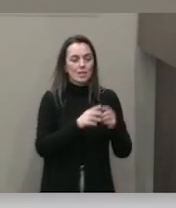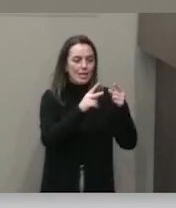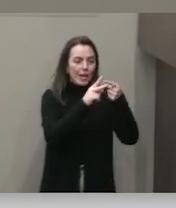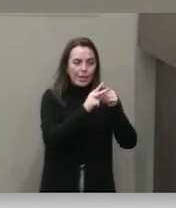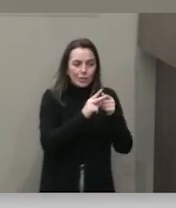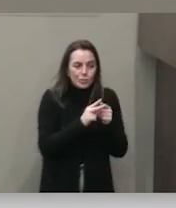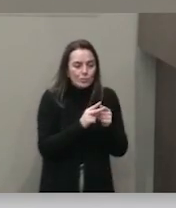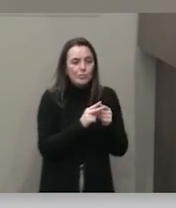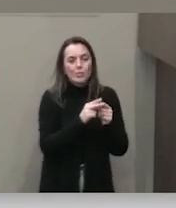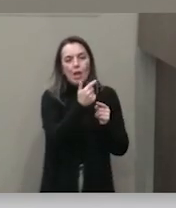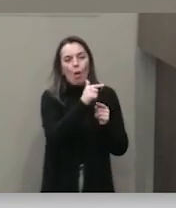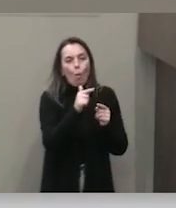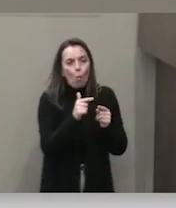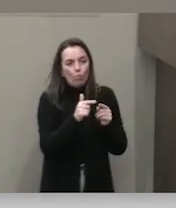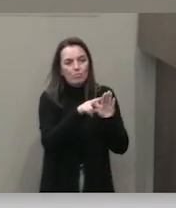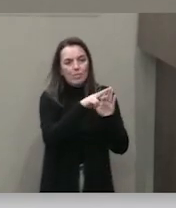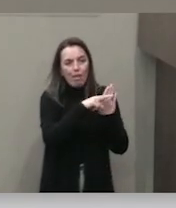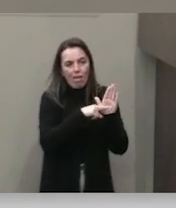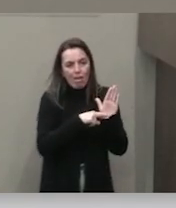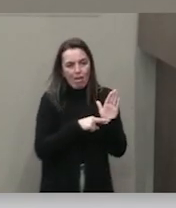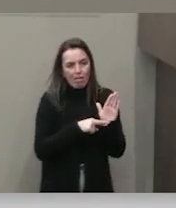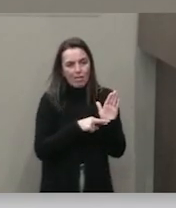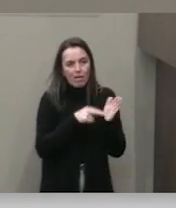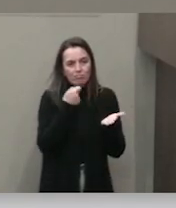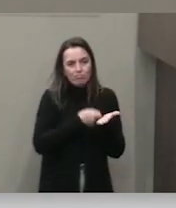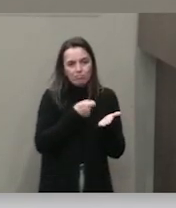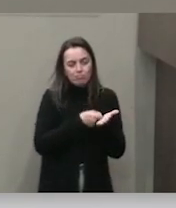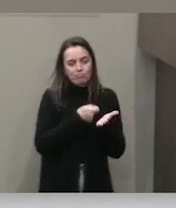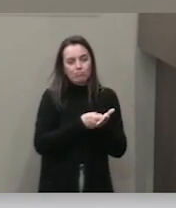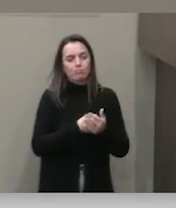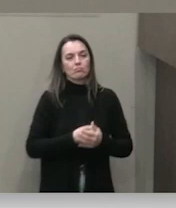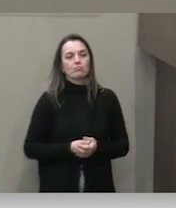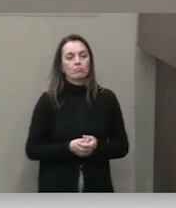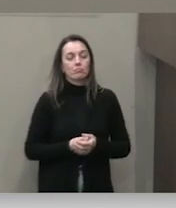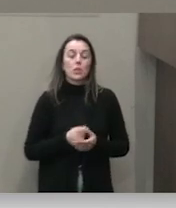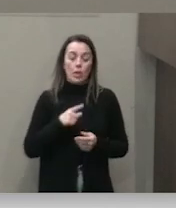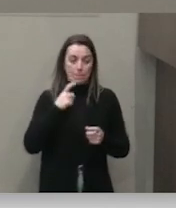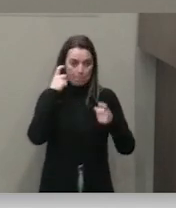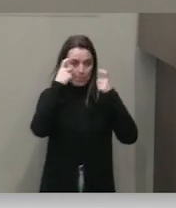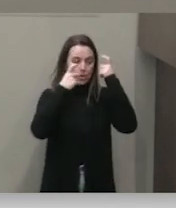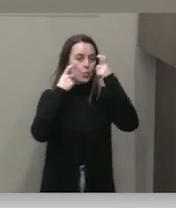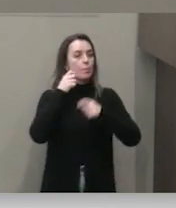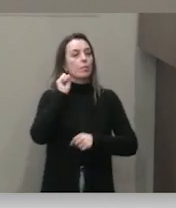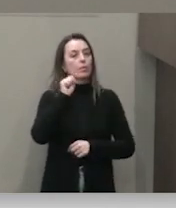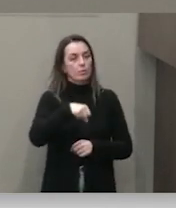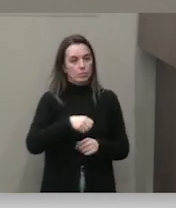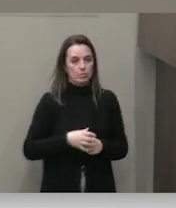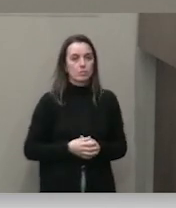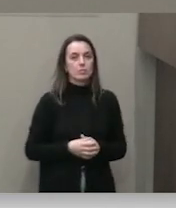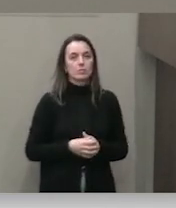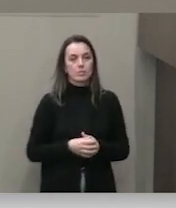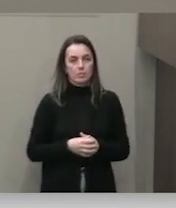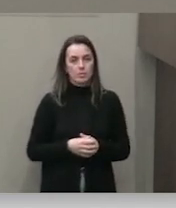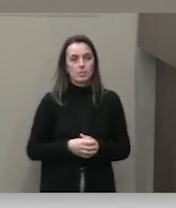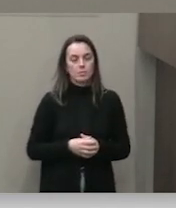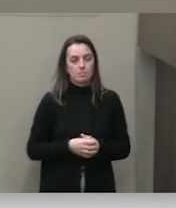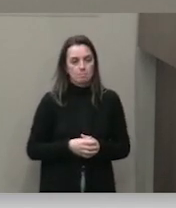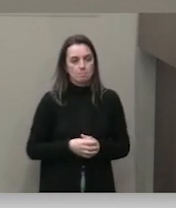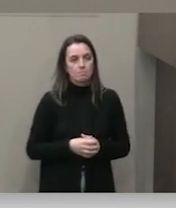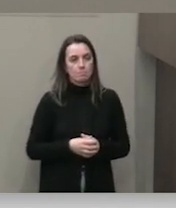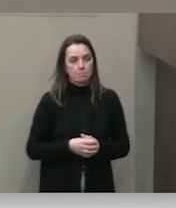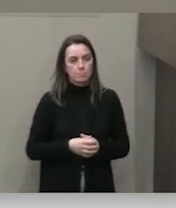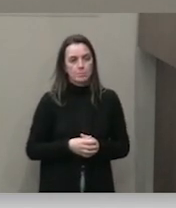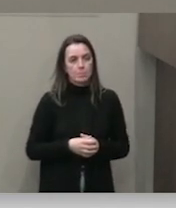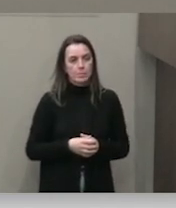outras obrigatoriedades, no caso. Então, assim, preocupa bastante essa questão de